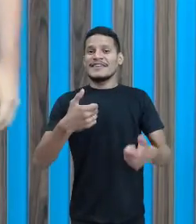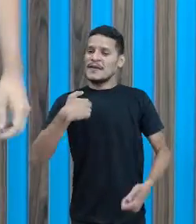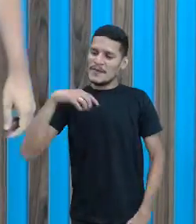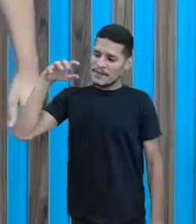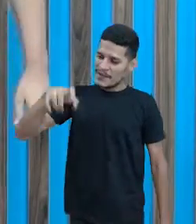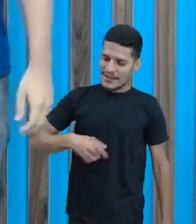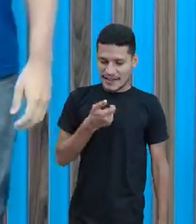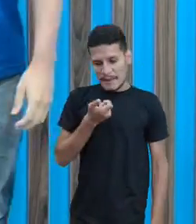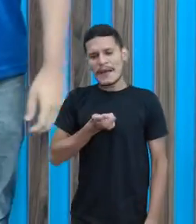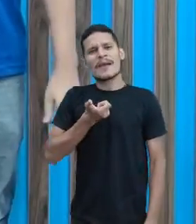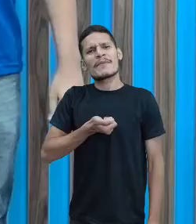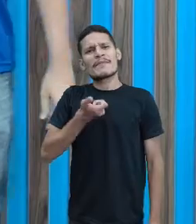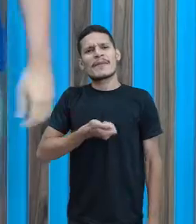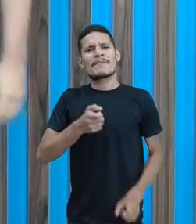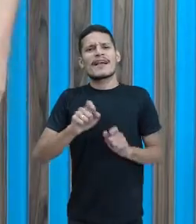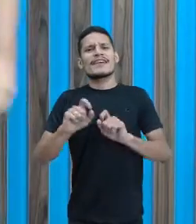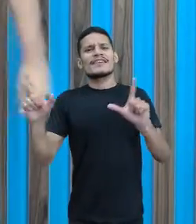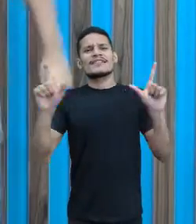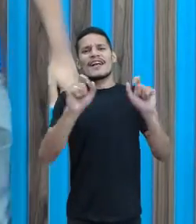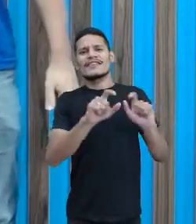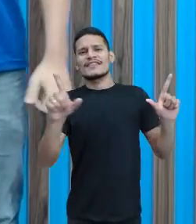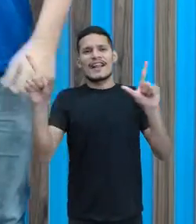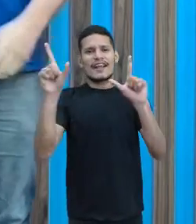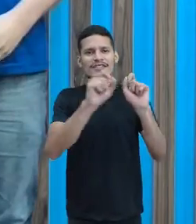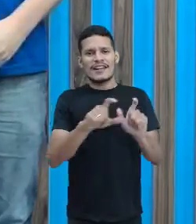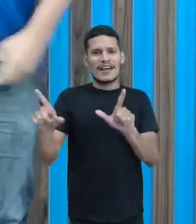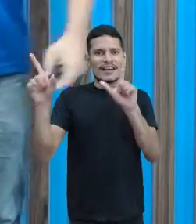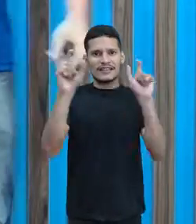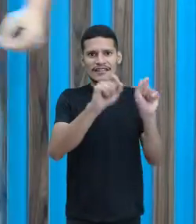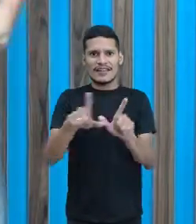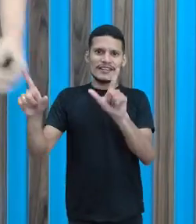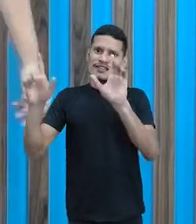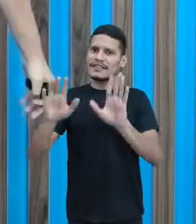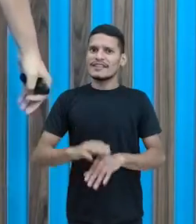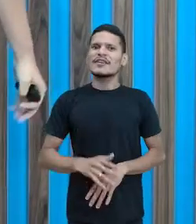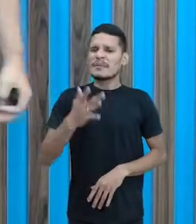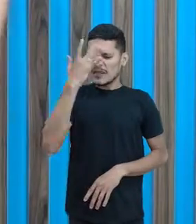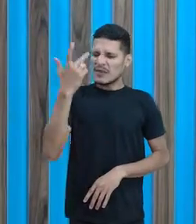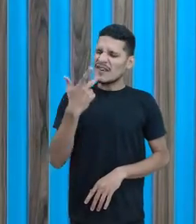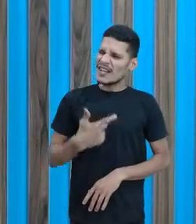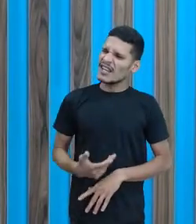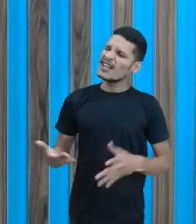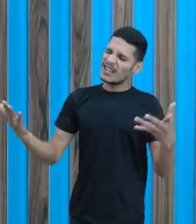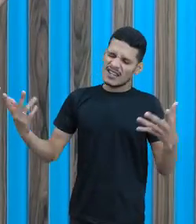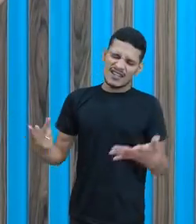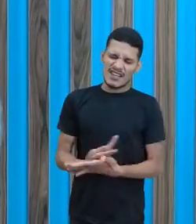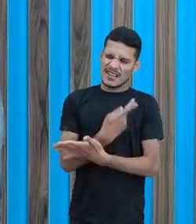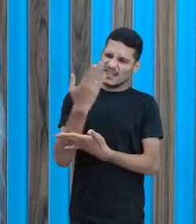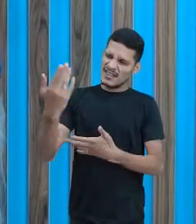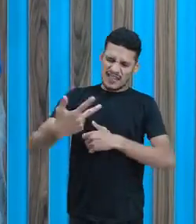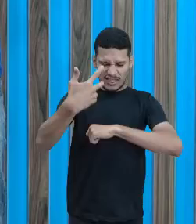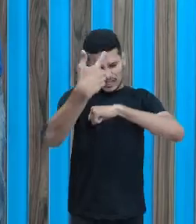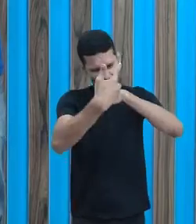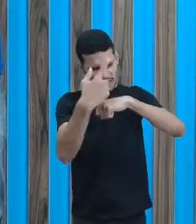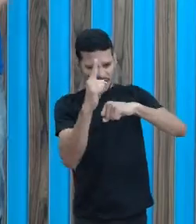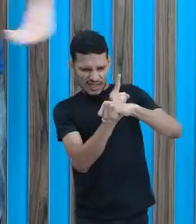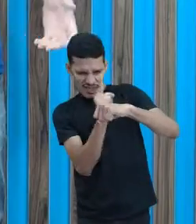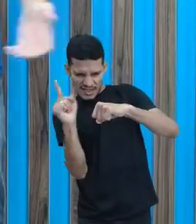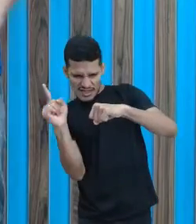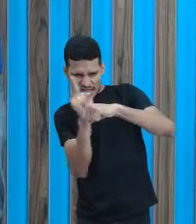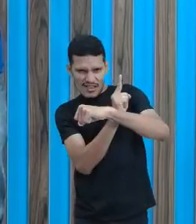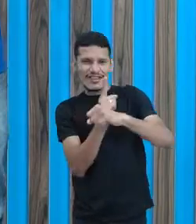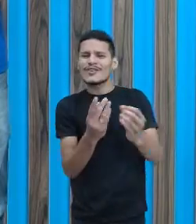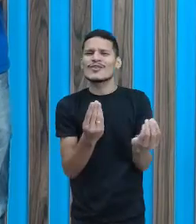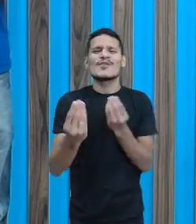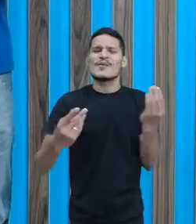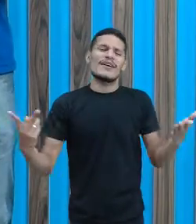aqui o nosso... Aí o Deilson está dizendo, mas rapaz, está me quebrando aí, né? O nosso câmera, né? O nosso operador está dizendo, me quebrar